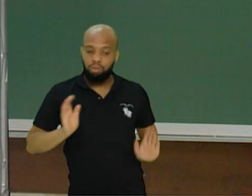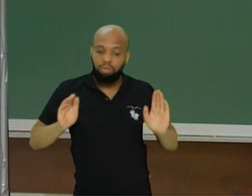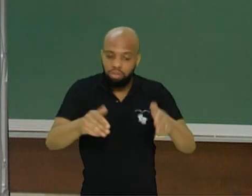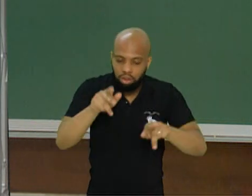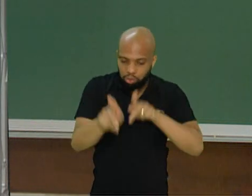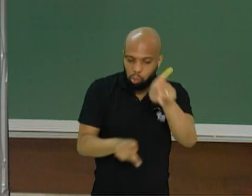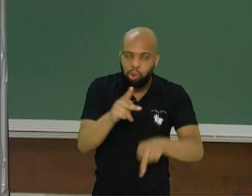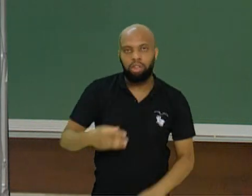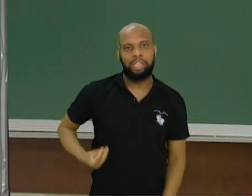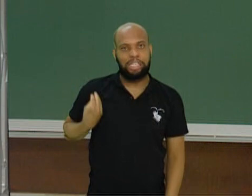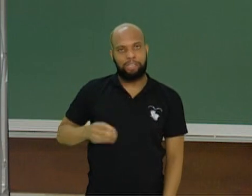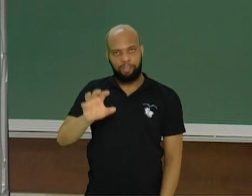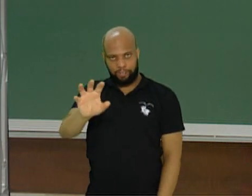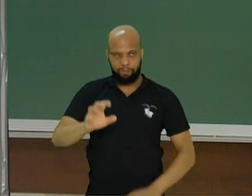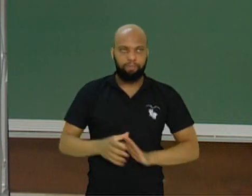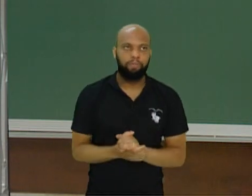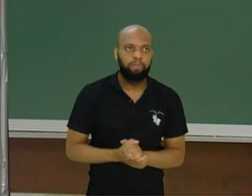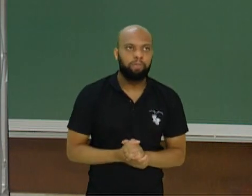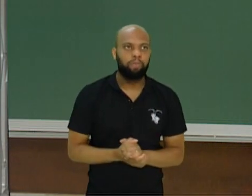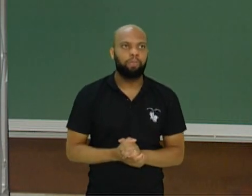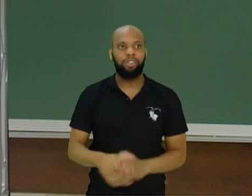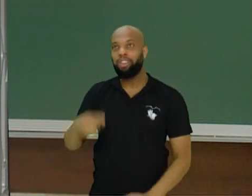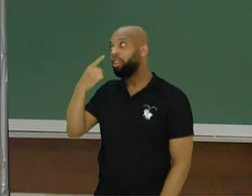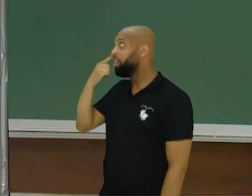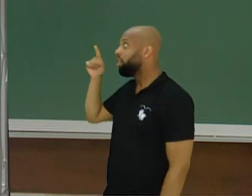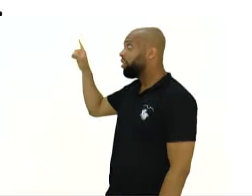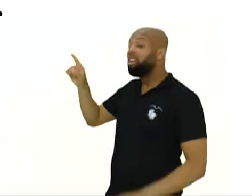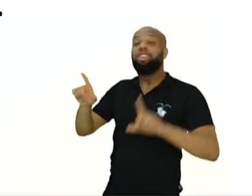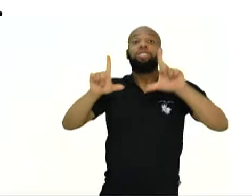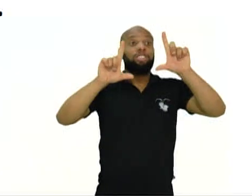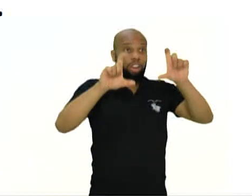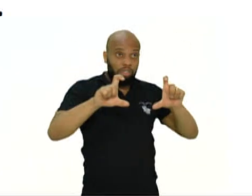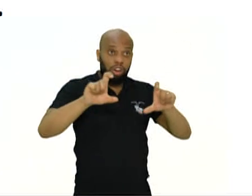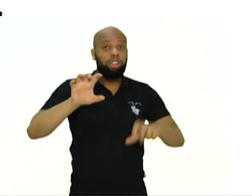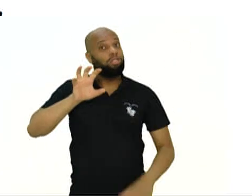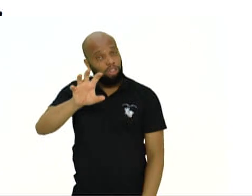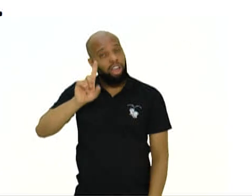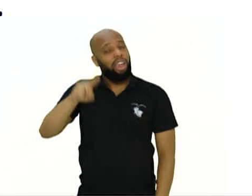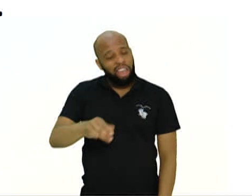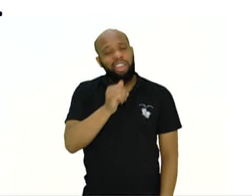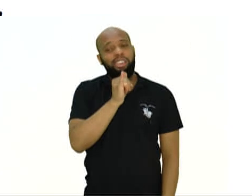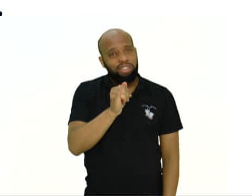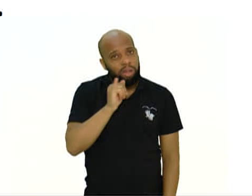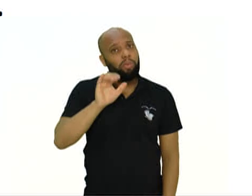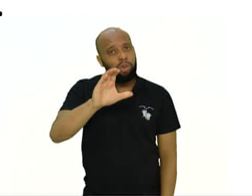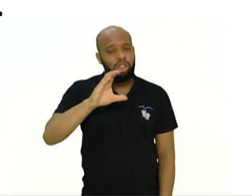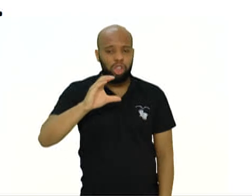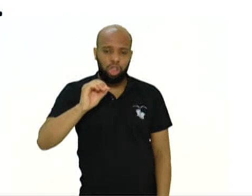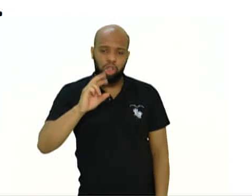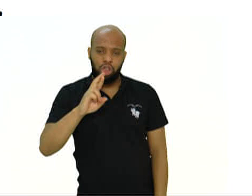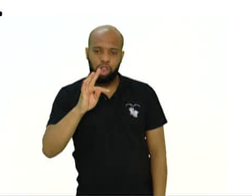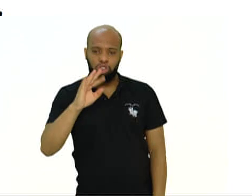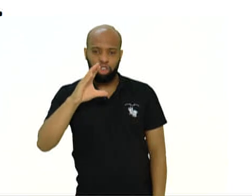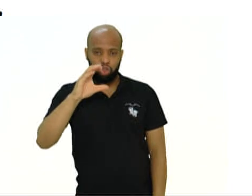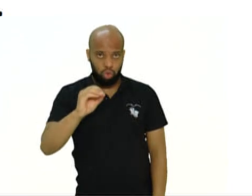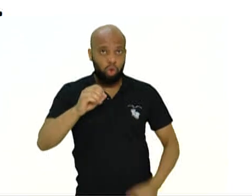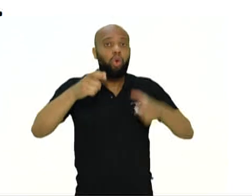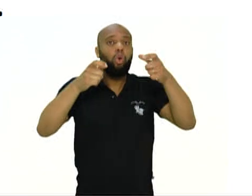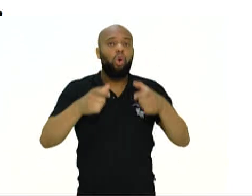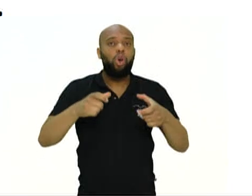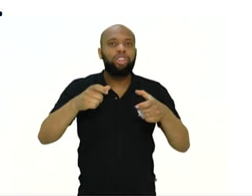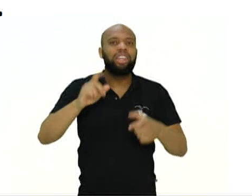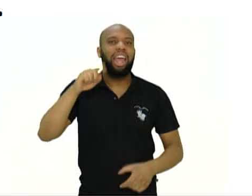população que habita esses locais. E na foto aqui, nós vamos ter o exemplo de um cortiço na cidade de São